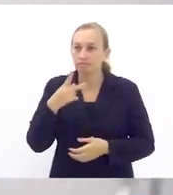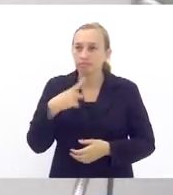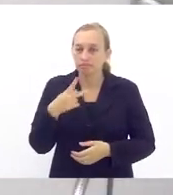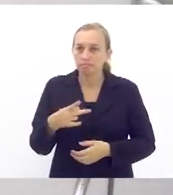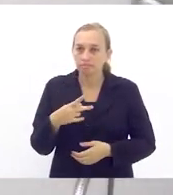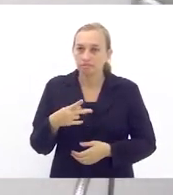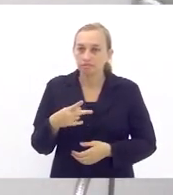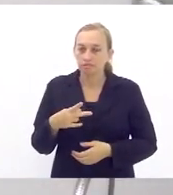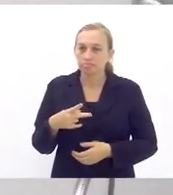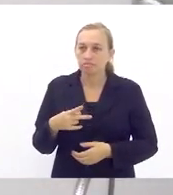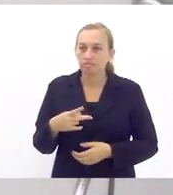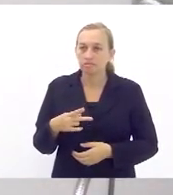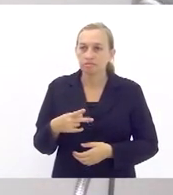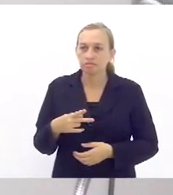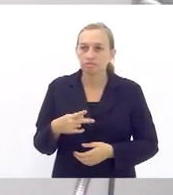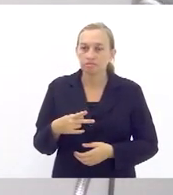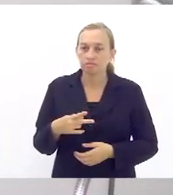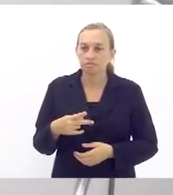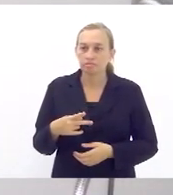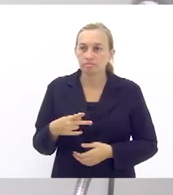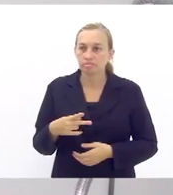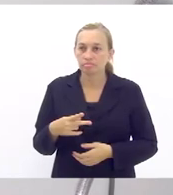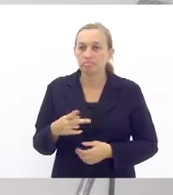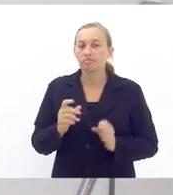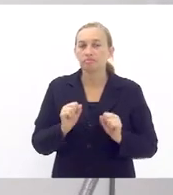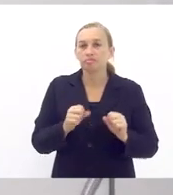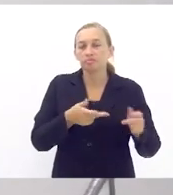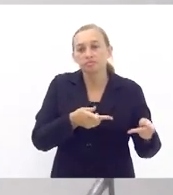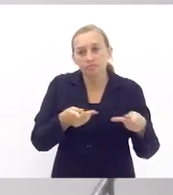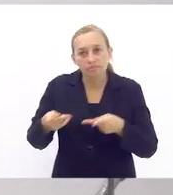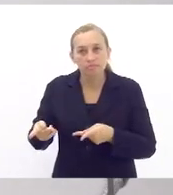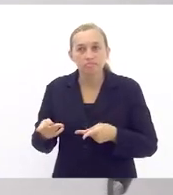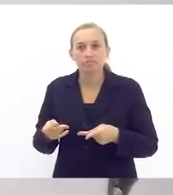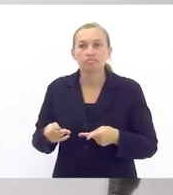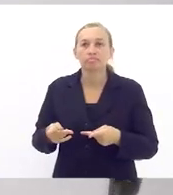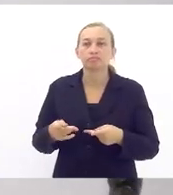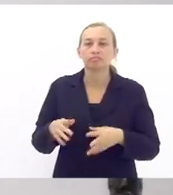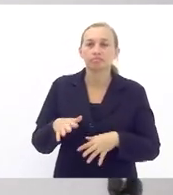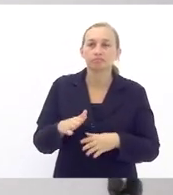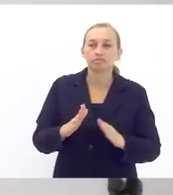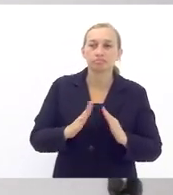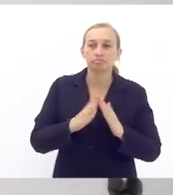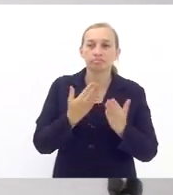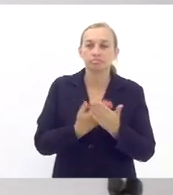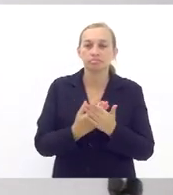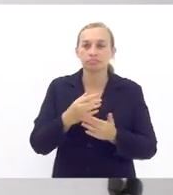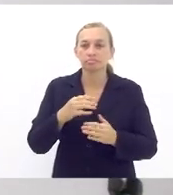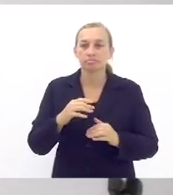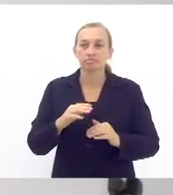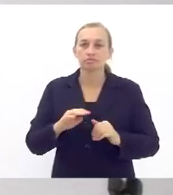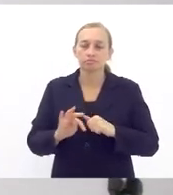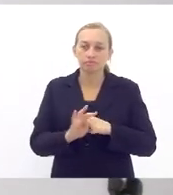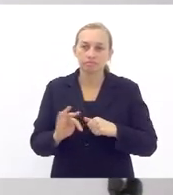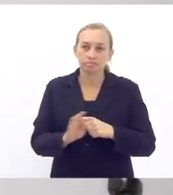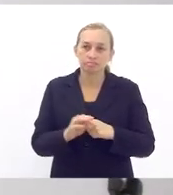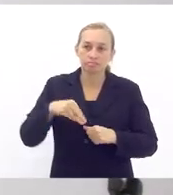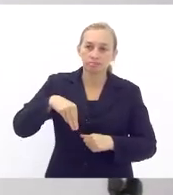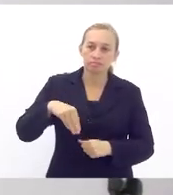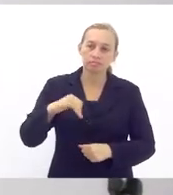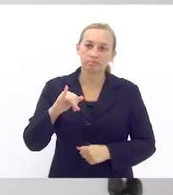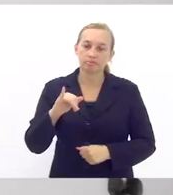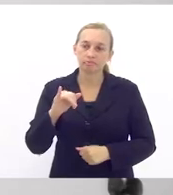das impressões que tive quando pude visitar a Unidade da Escola Técnica Martins Pena primeiro